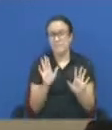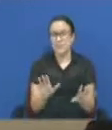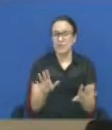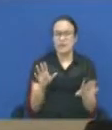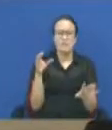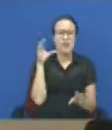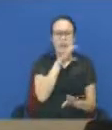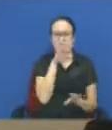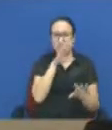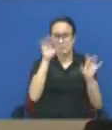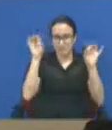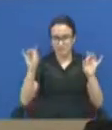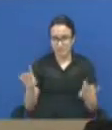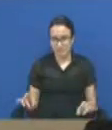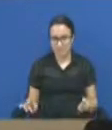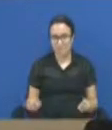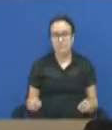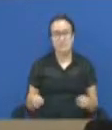especial, o rito